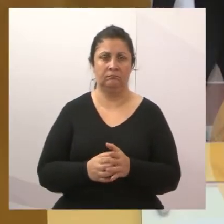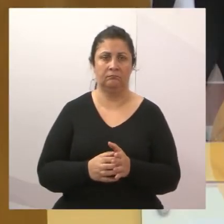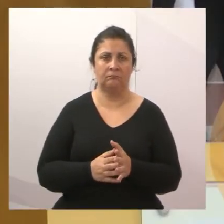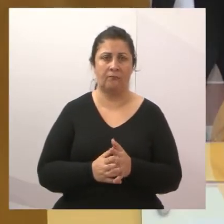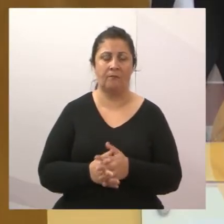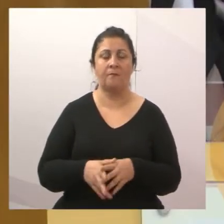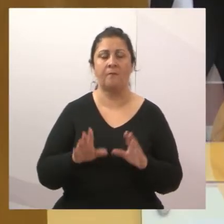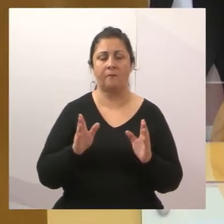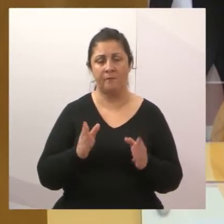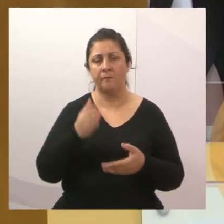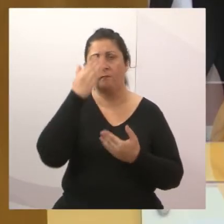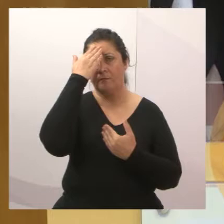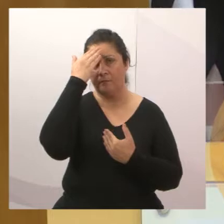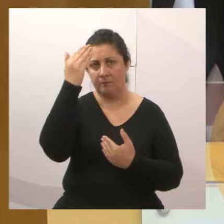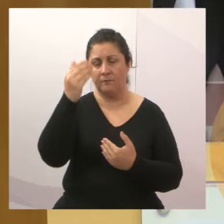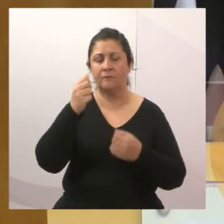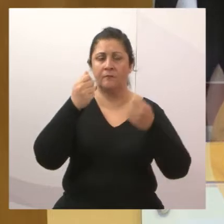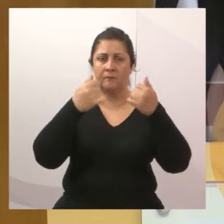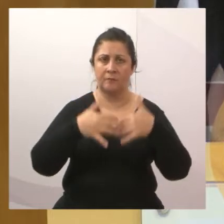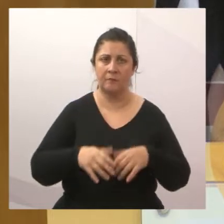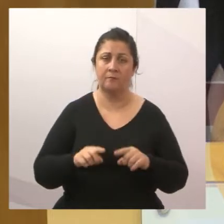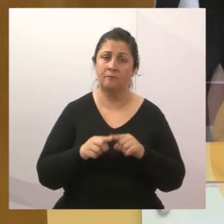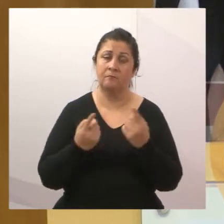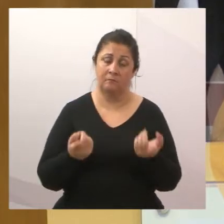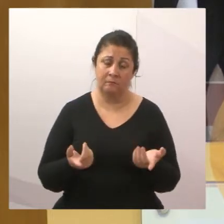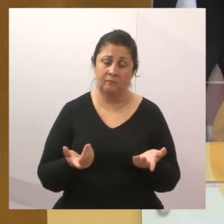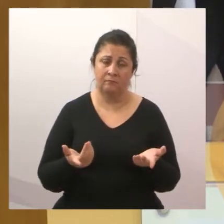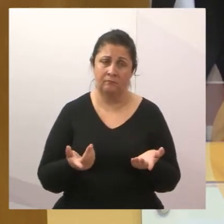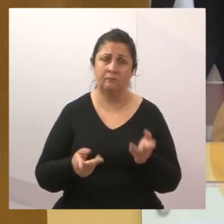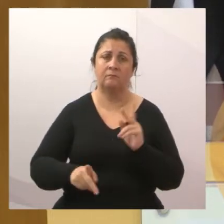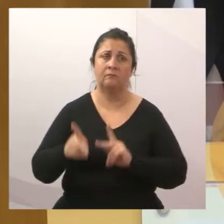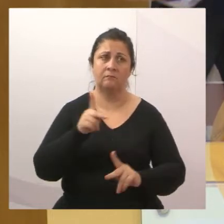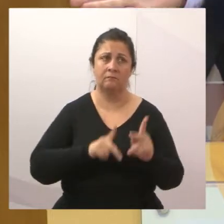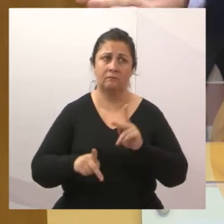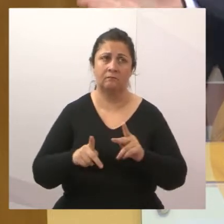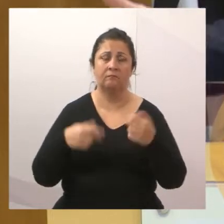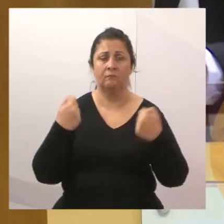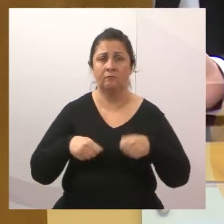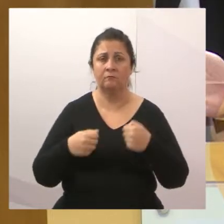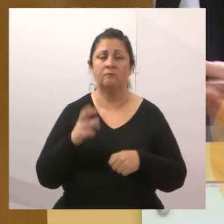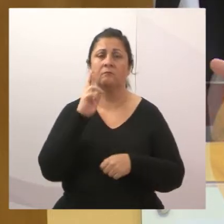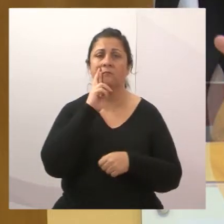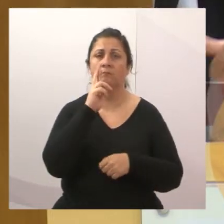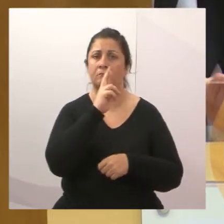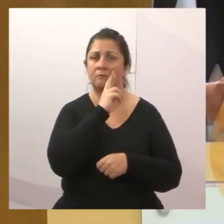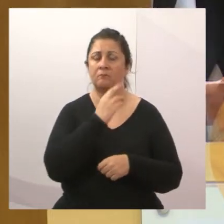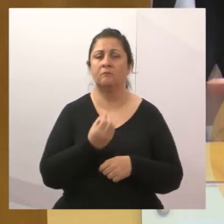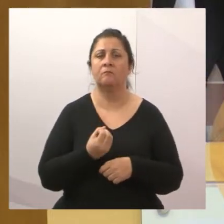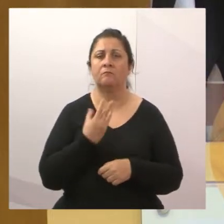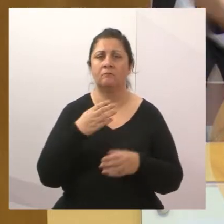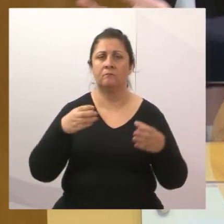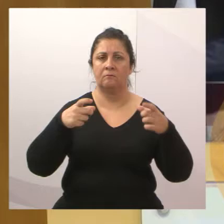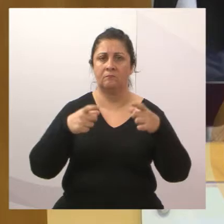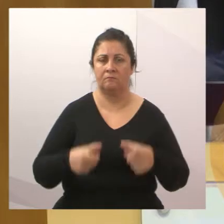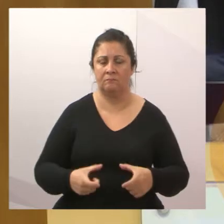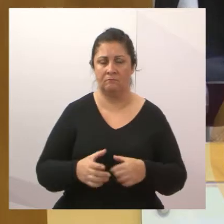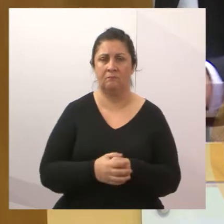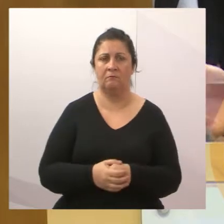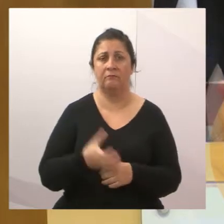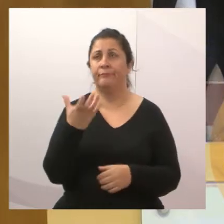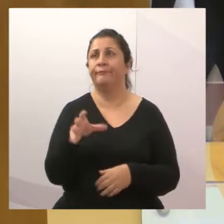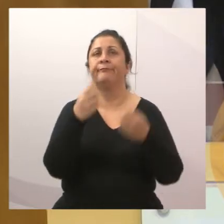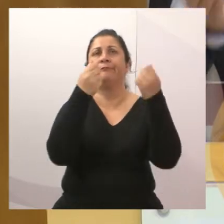eu agradeço os seus esclarecimentos, mas o fato é que a população precisa do Bom Prato, né? E aí ela não quer